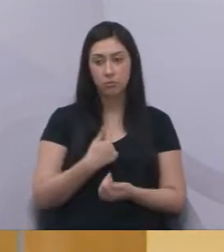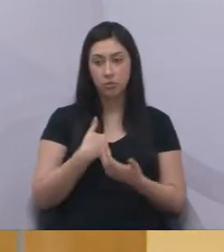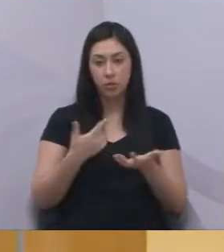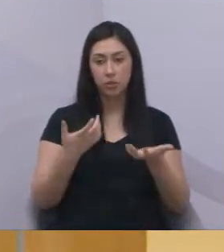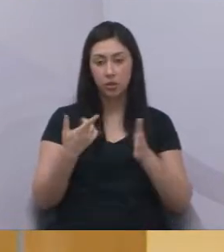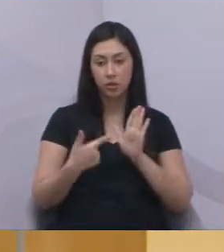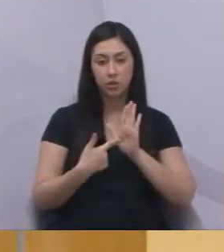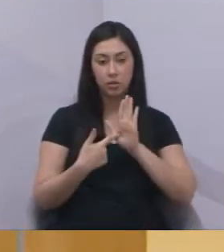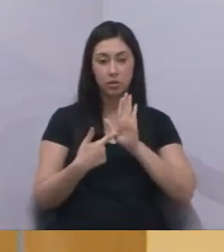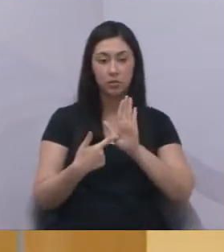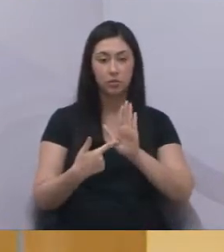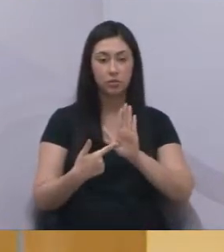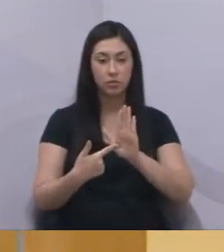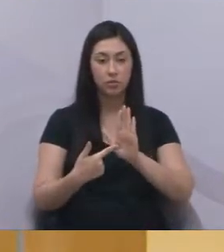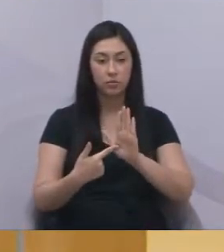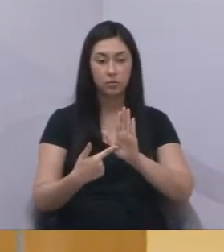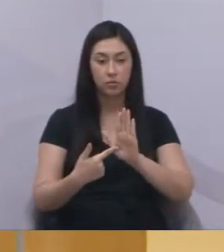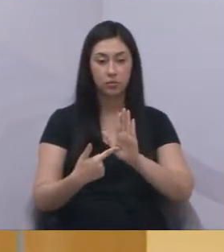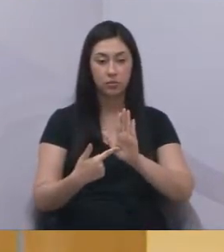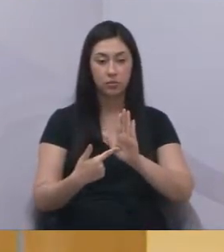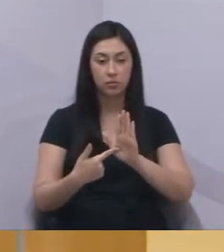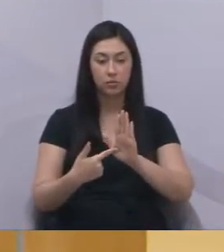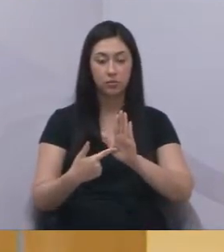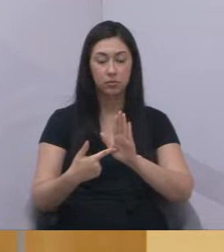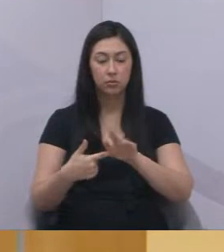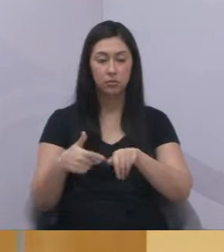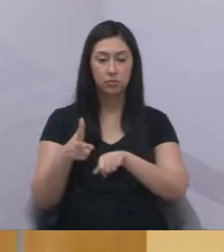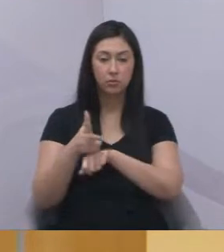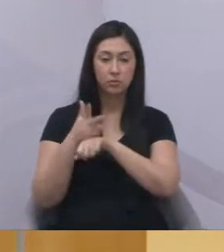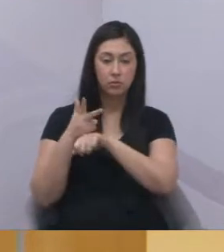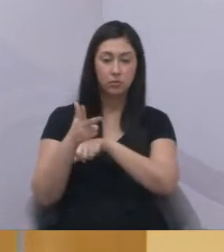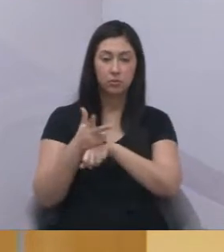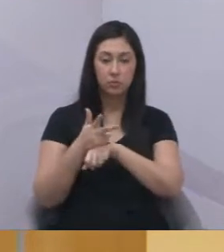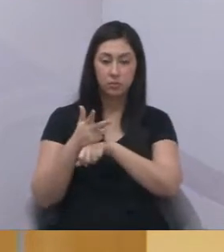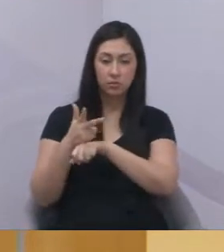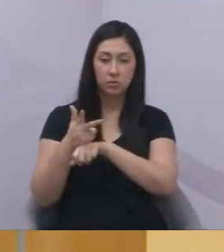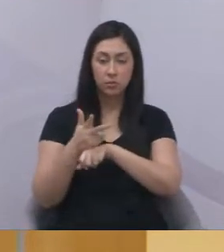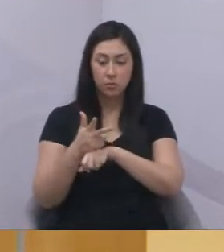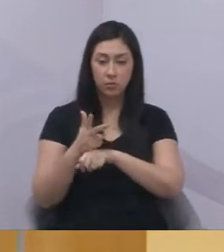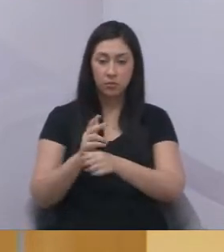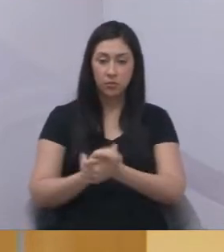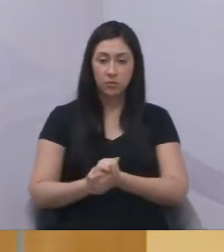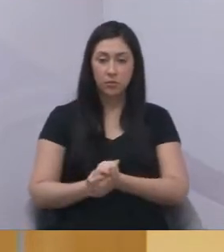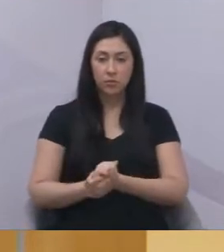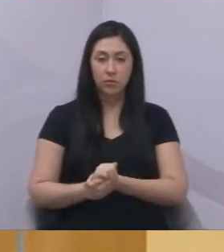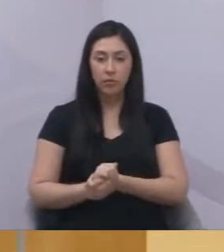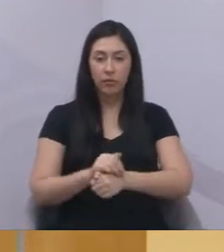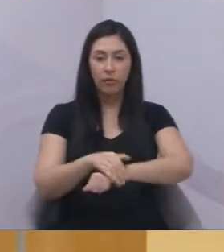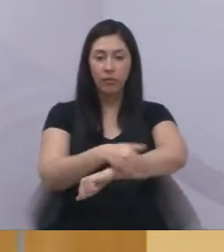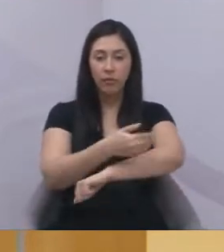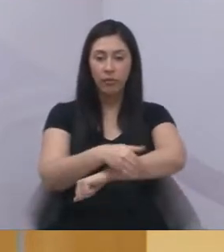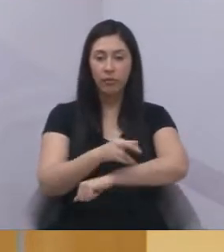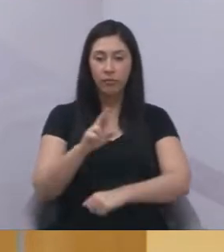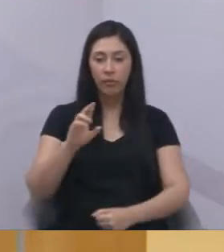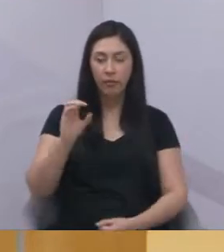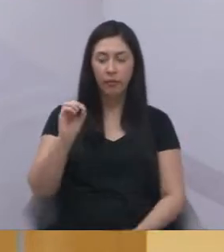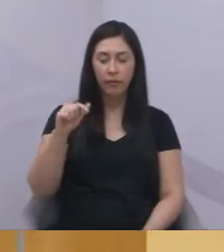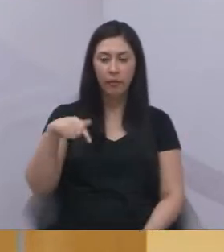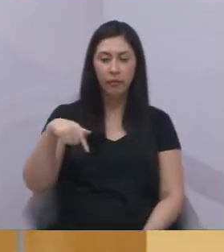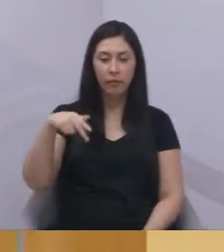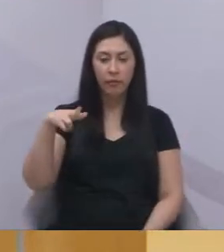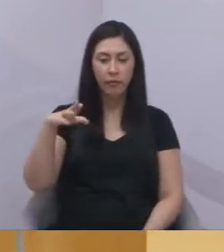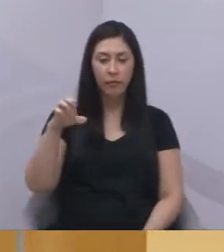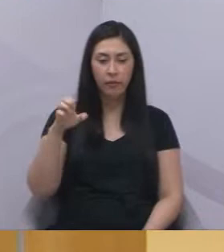Gostaria que já colocasse um vídeo de retirada dos eucaliptos na rua Roque Pintos, no